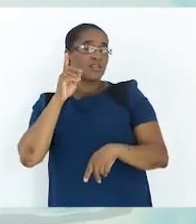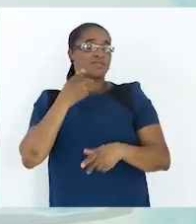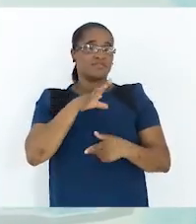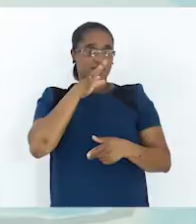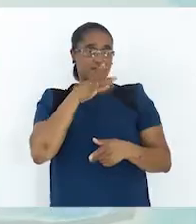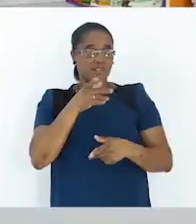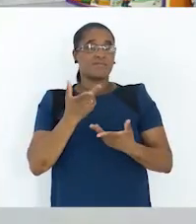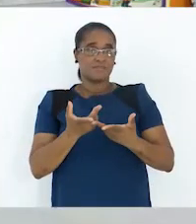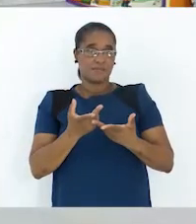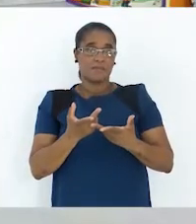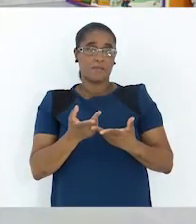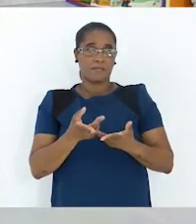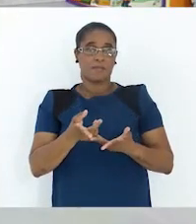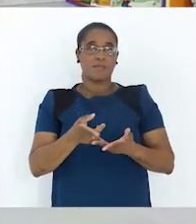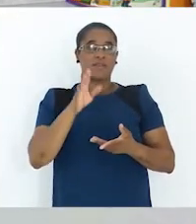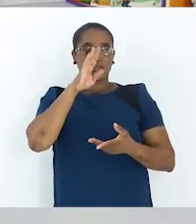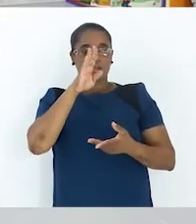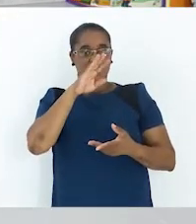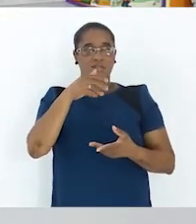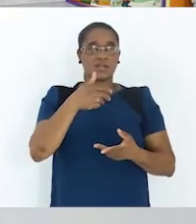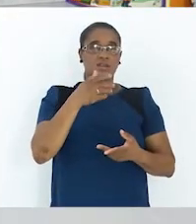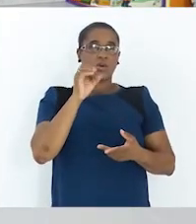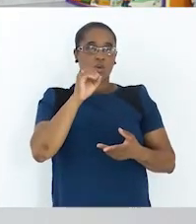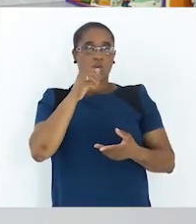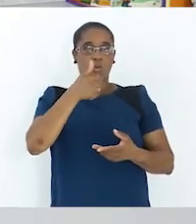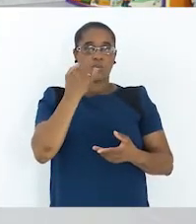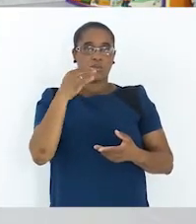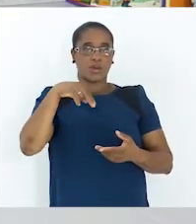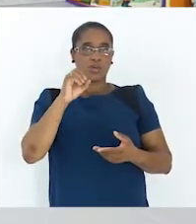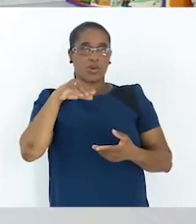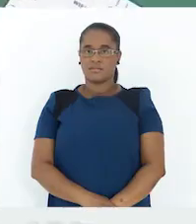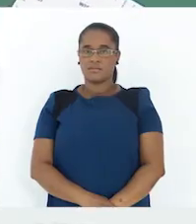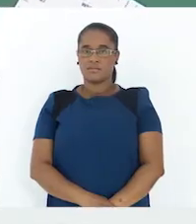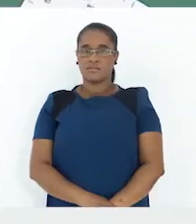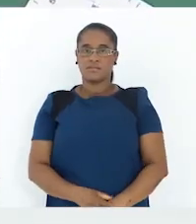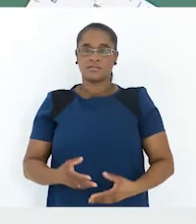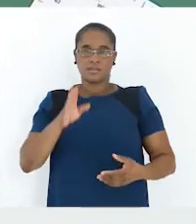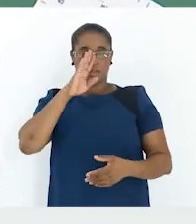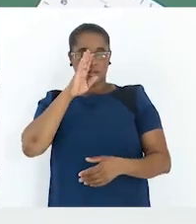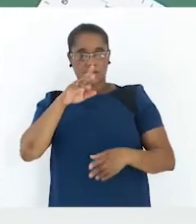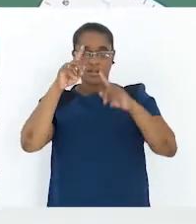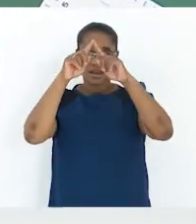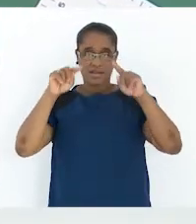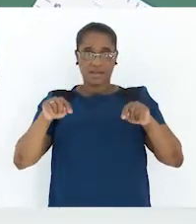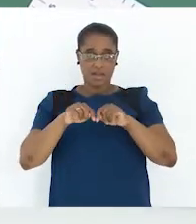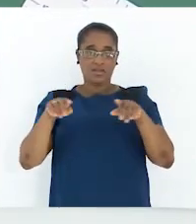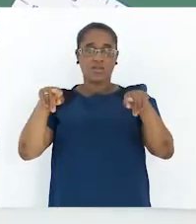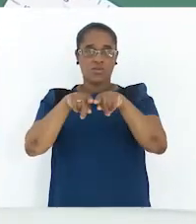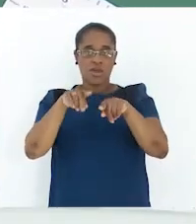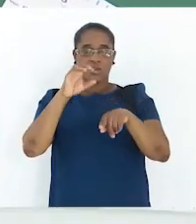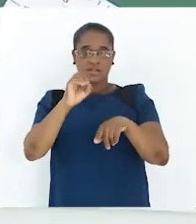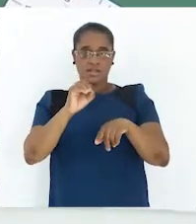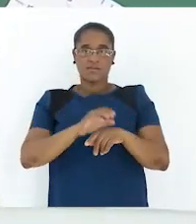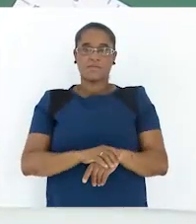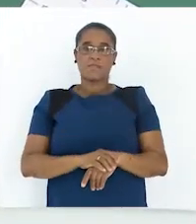muito importante, é que se o binómio discriminante, aqui eu queria dizer-vos isso, se delta for igual a zero,